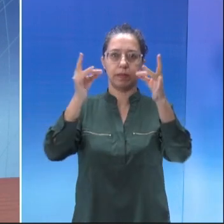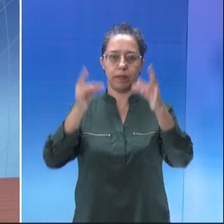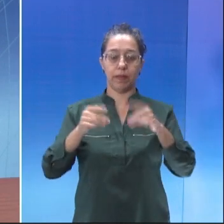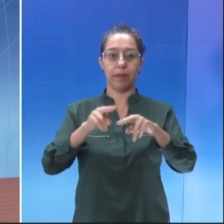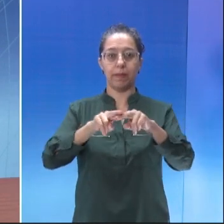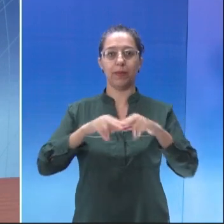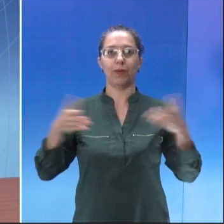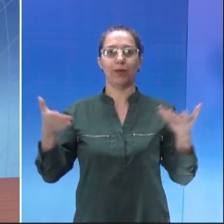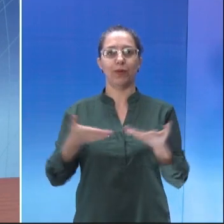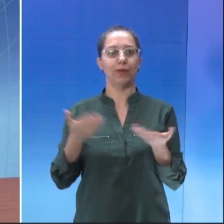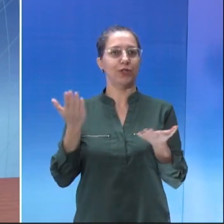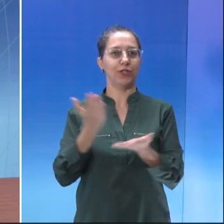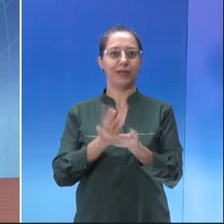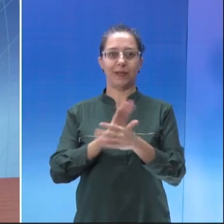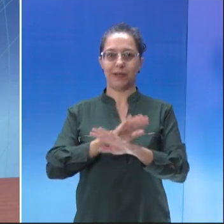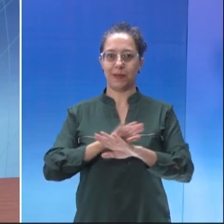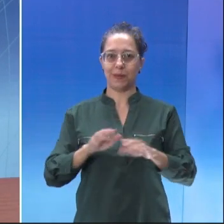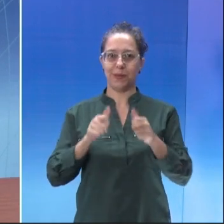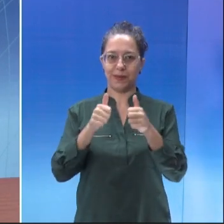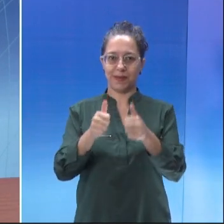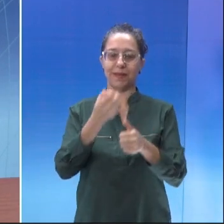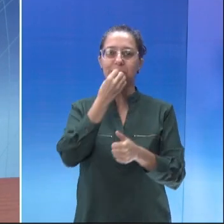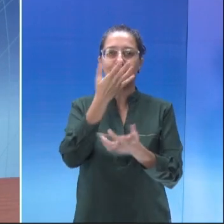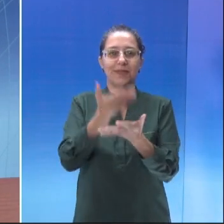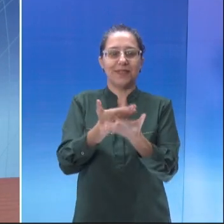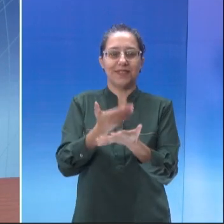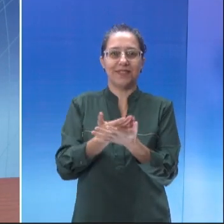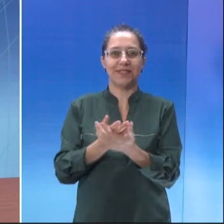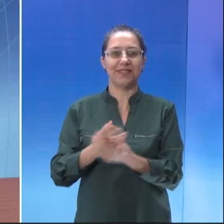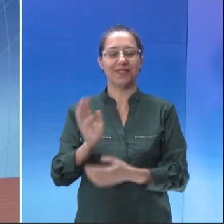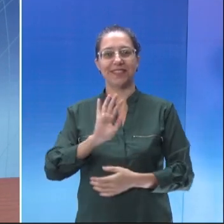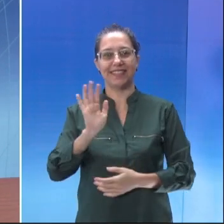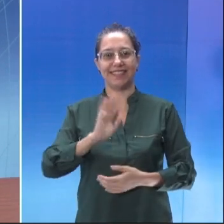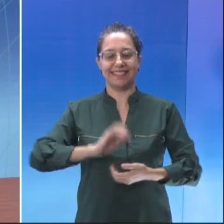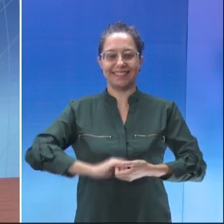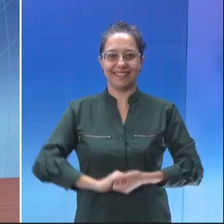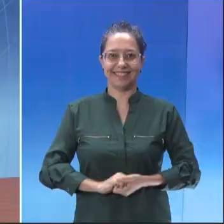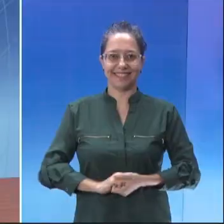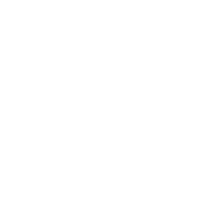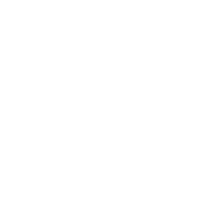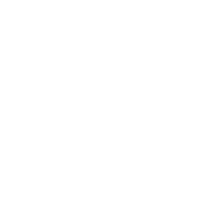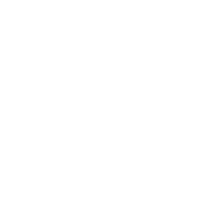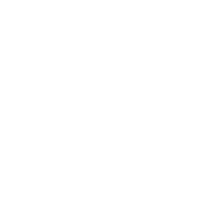por hoje é só. Para vocês, bons estudos e até a próxima aula.